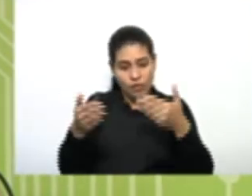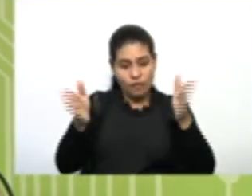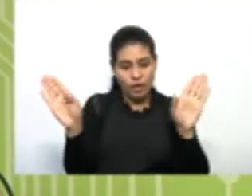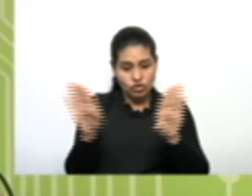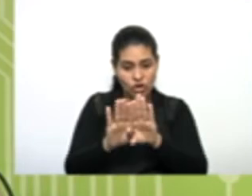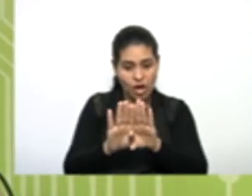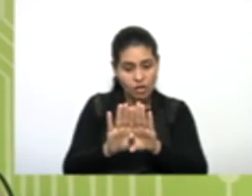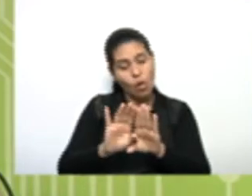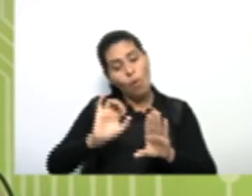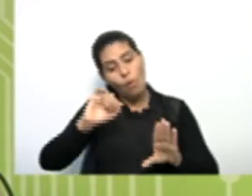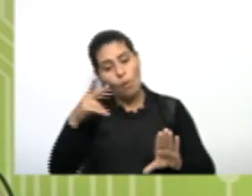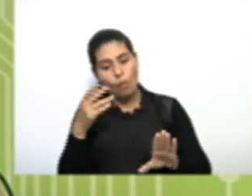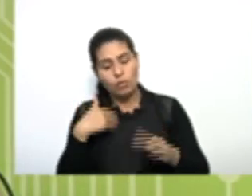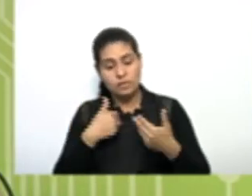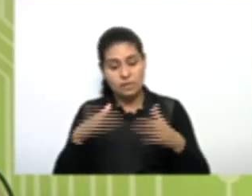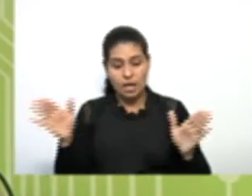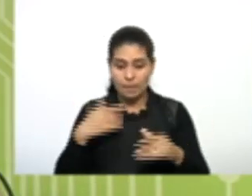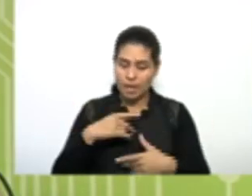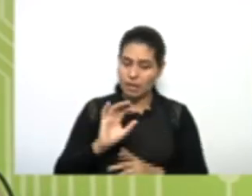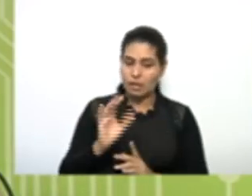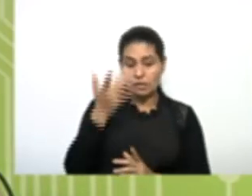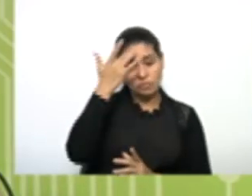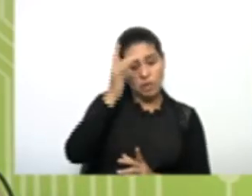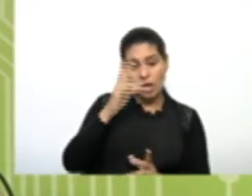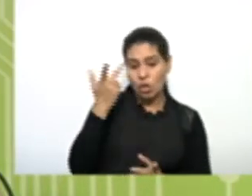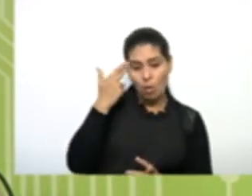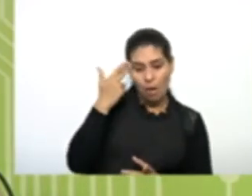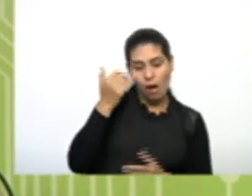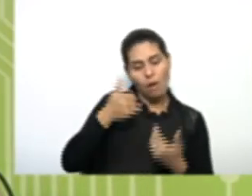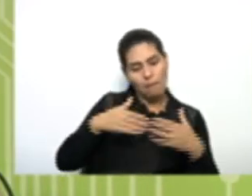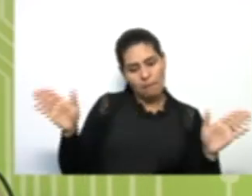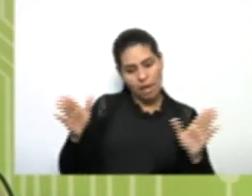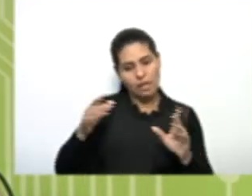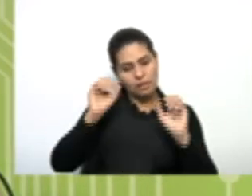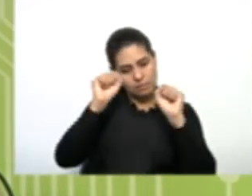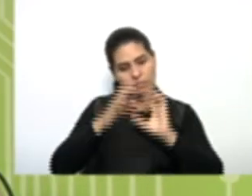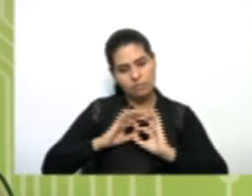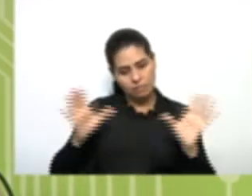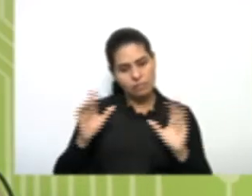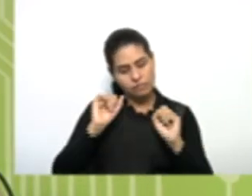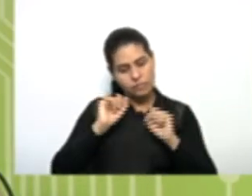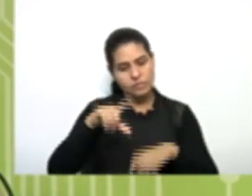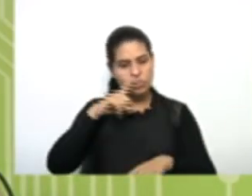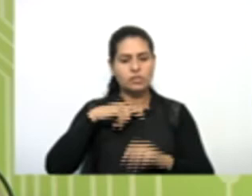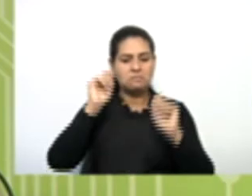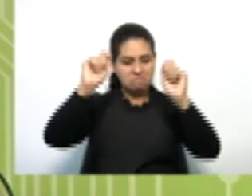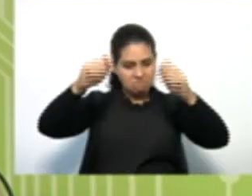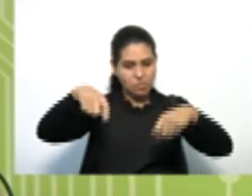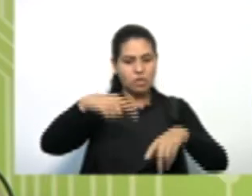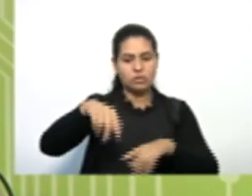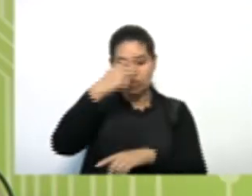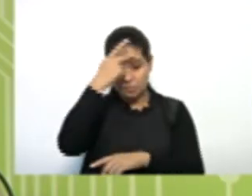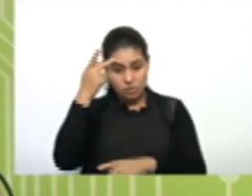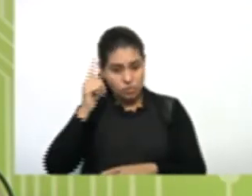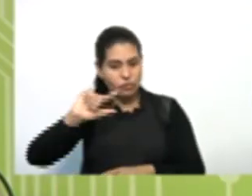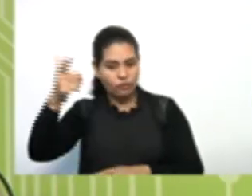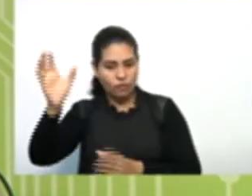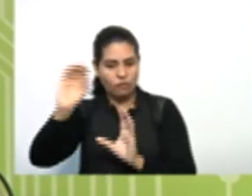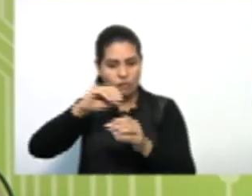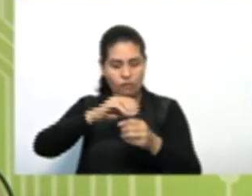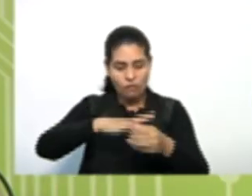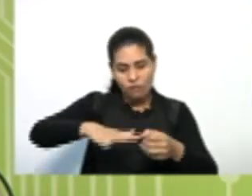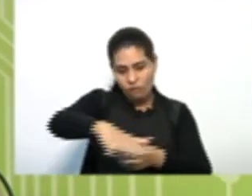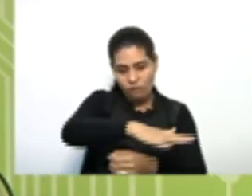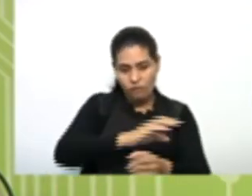os seus cooperados, mas normalmente não é assim que funciona, normalmente ela é aberta e existe sim uma possibilidade de um membro da sociedade